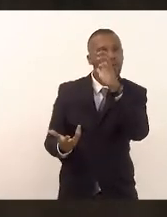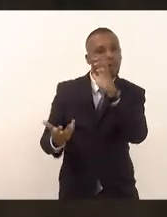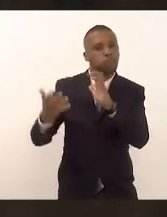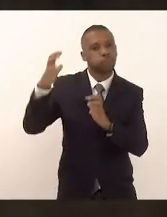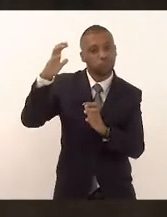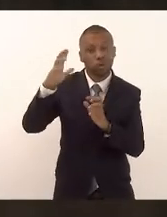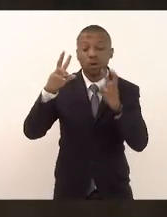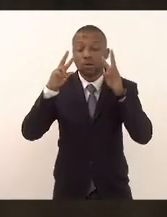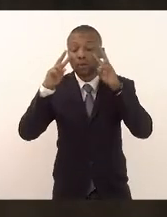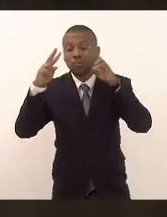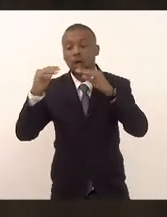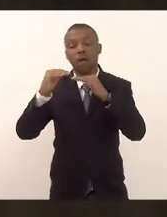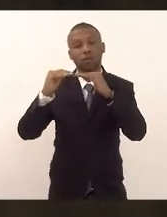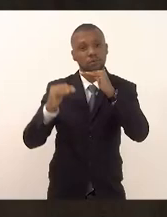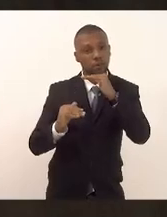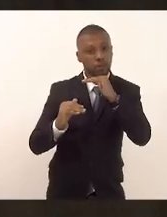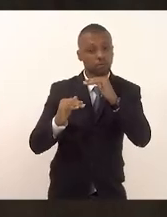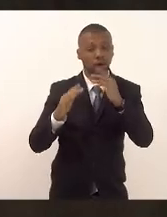nossa sociedade.